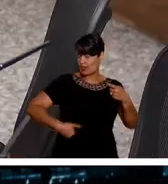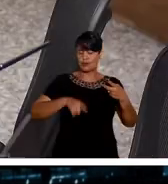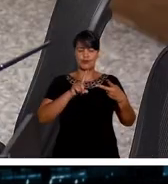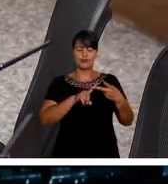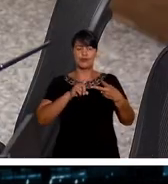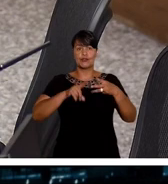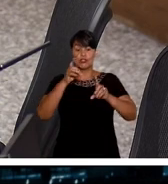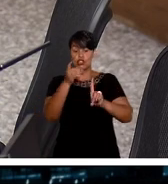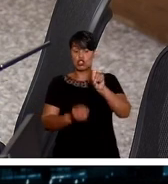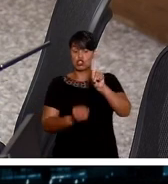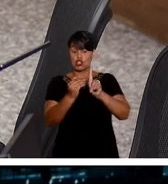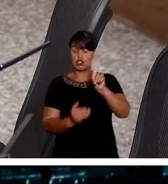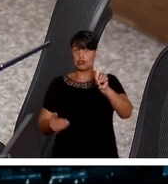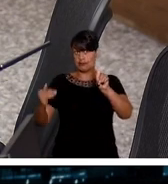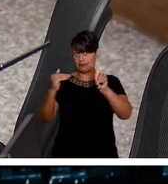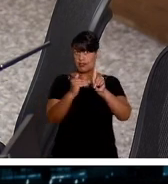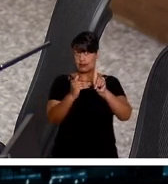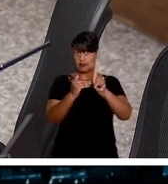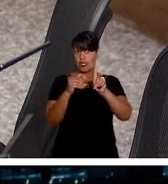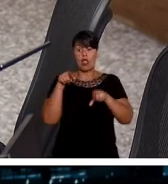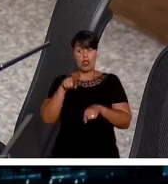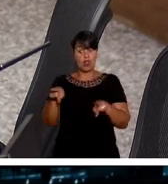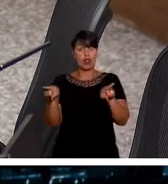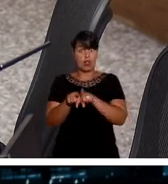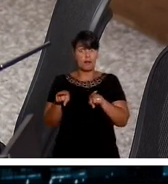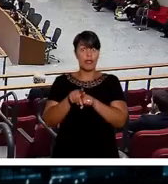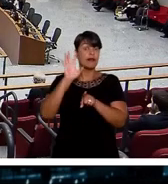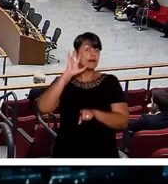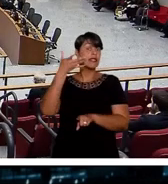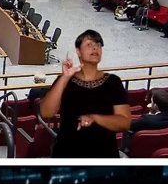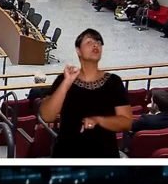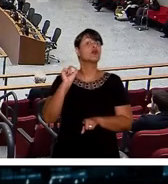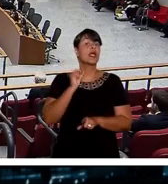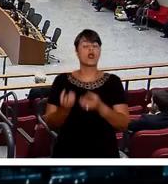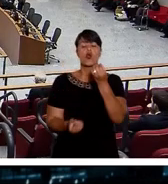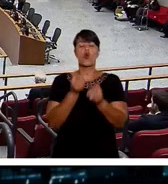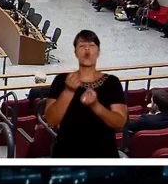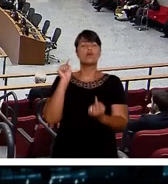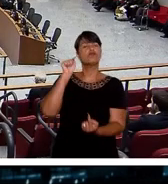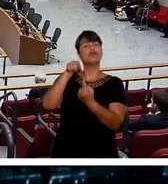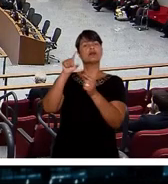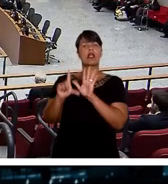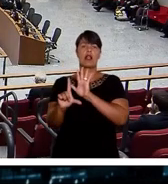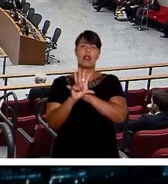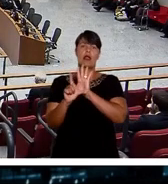desembargadores, além de dar a última palavra na aplicação da legislação federal.